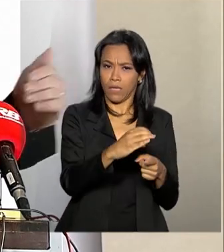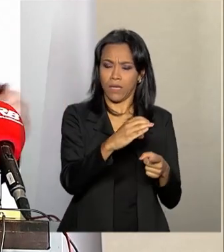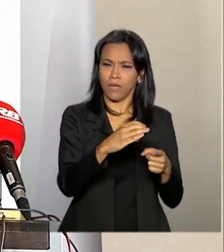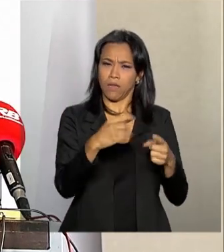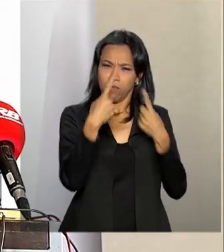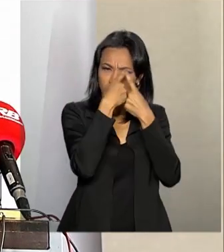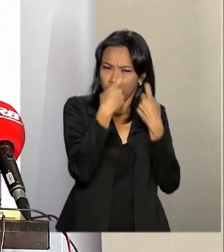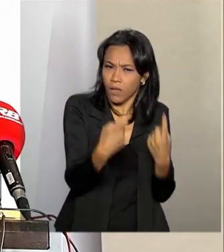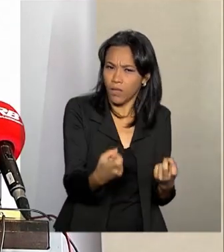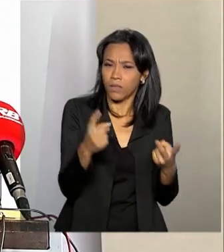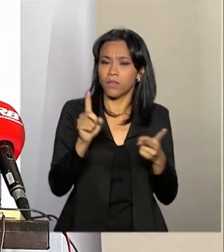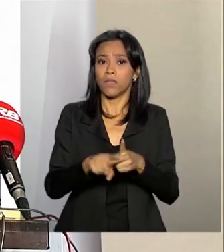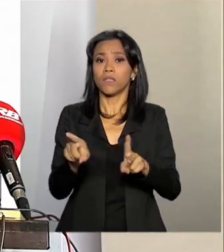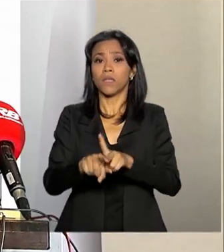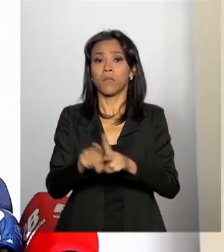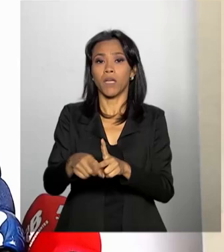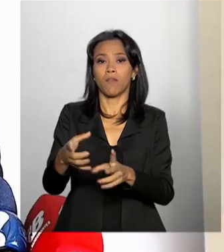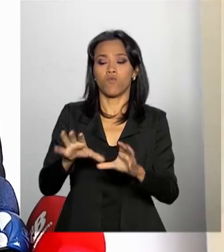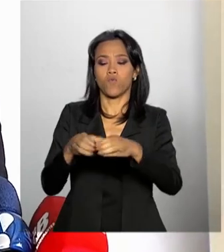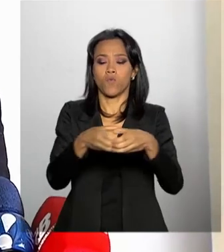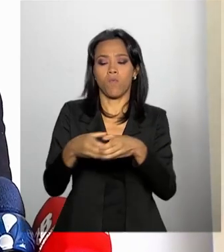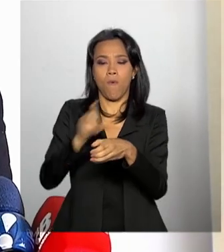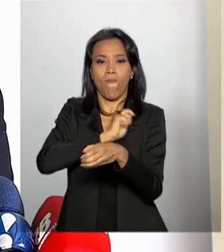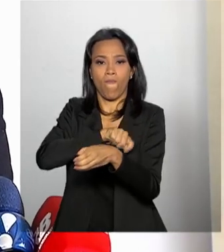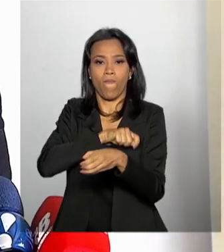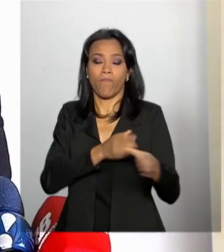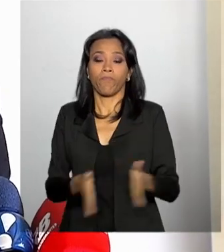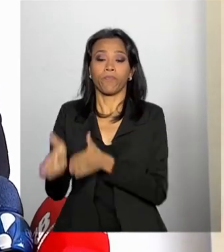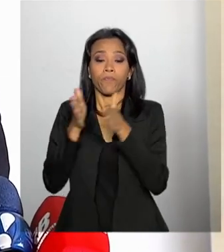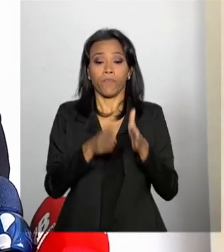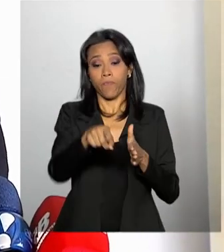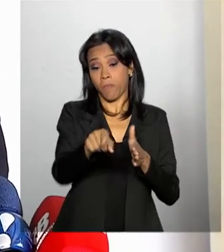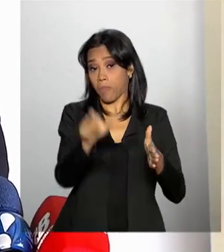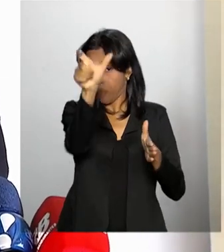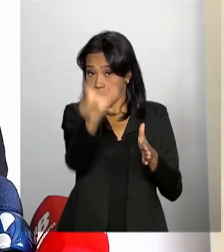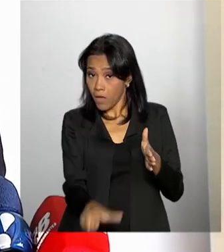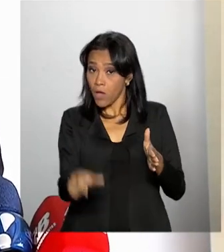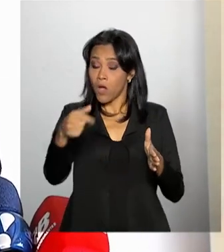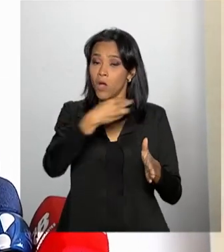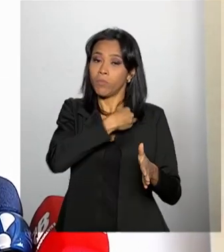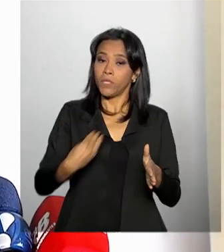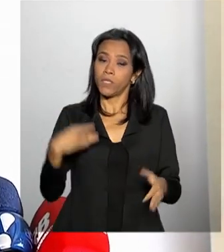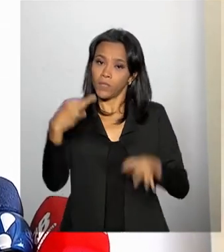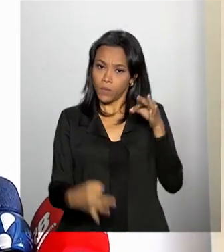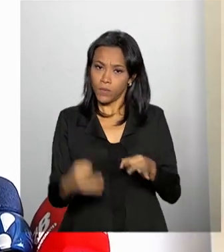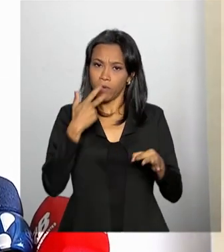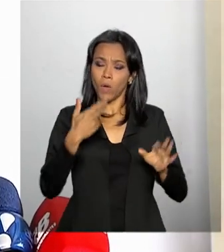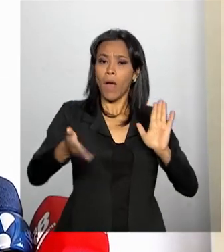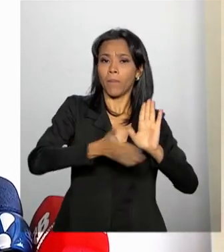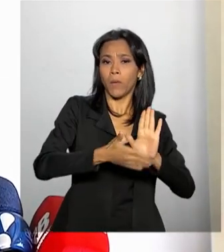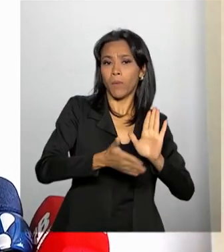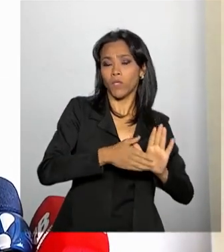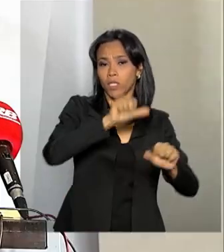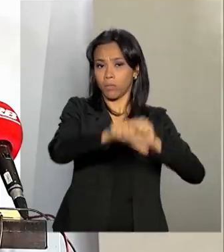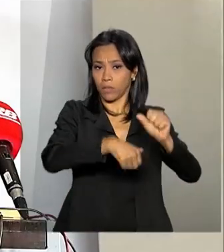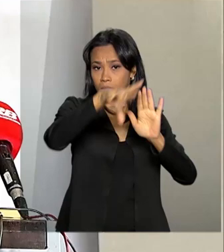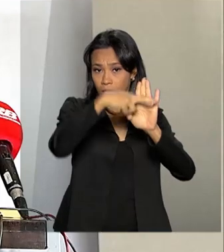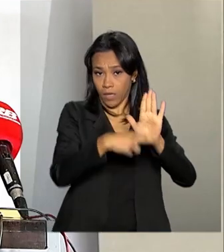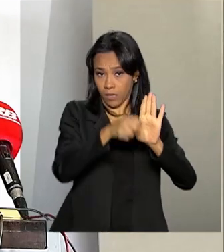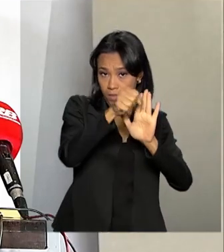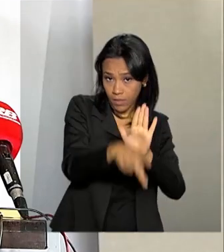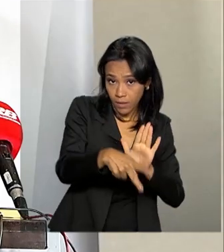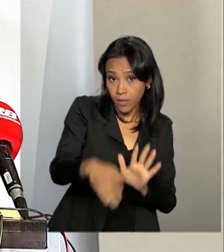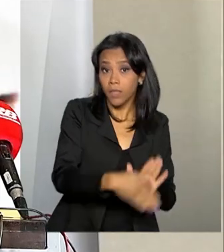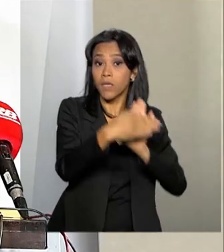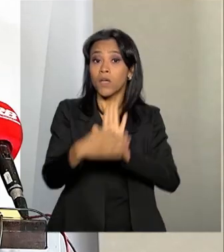a própria criminalidade organizada. O ministro da Justiça disse ainda que tanto a proposta de reforma da Previdência quanto